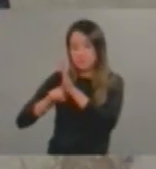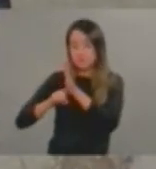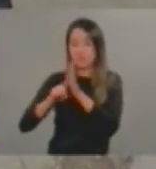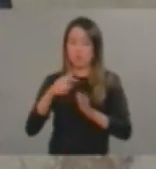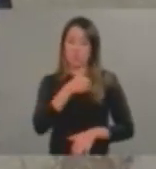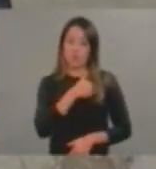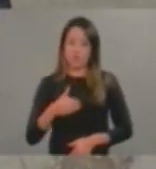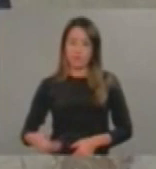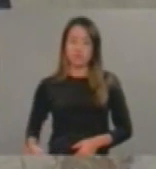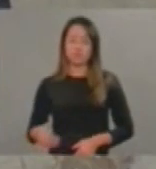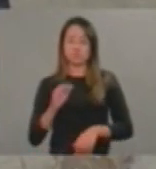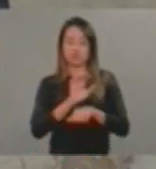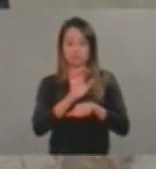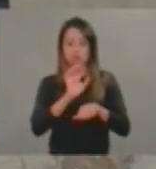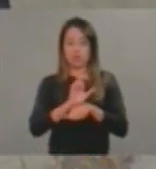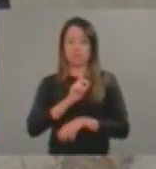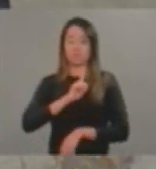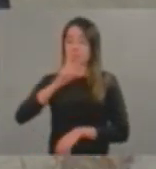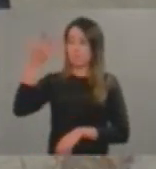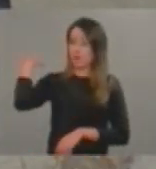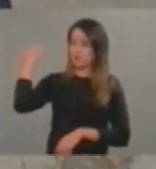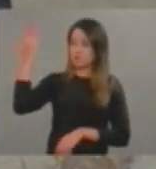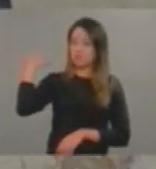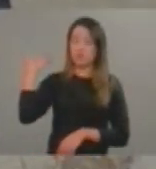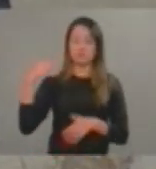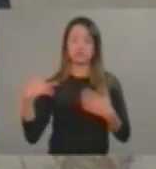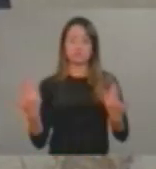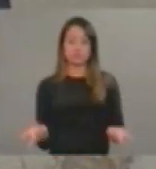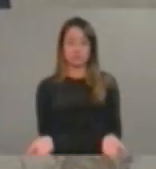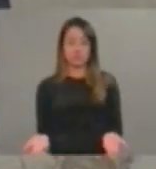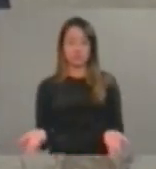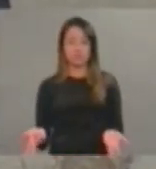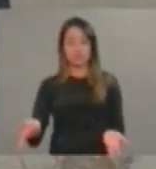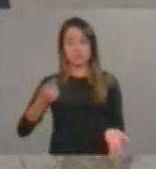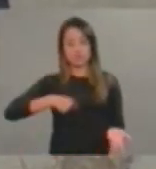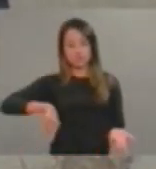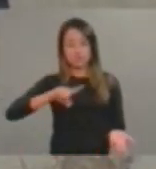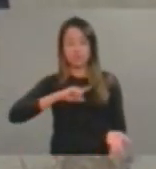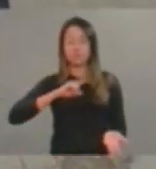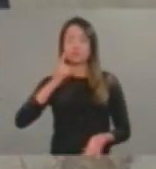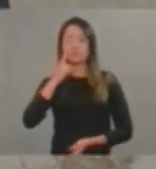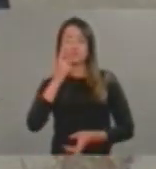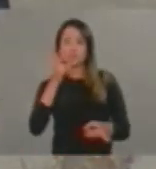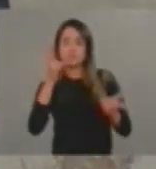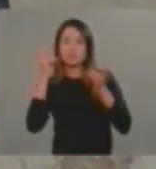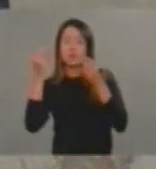tomou no passado recente, para que você possa vislumbrar um futuro